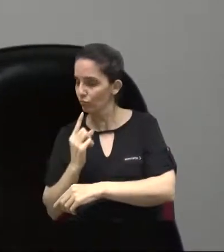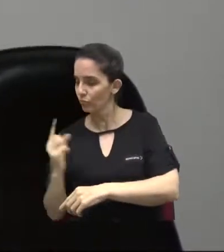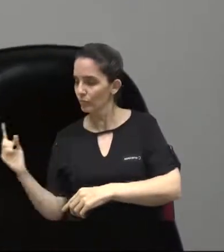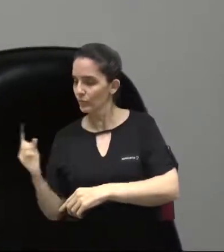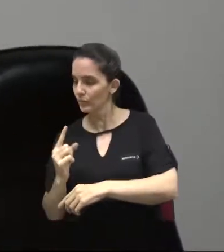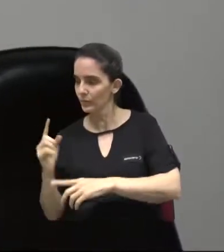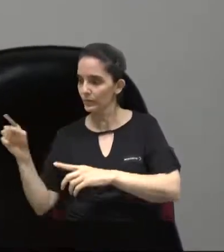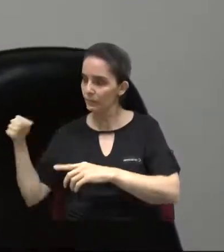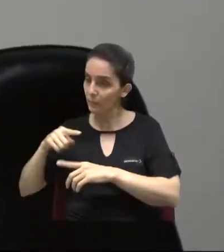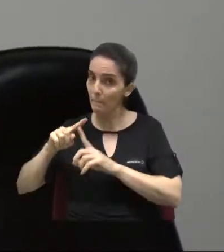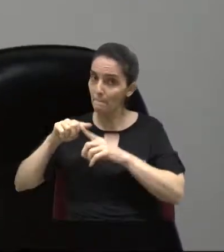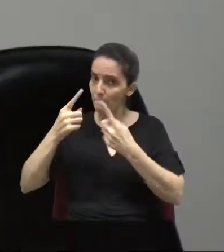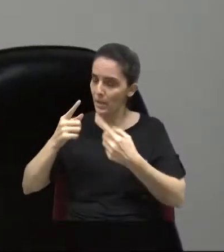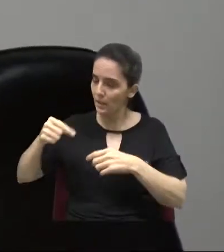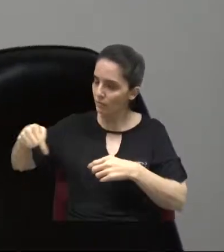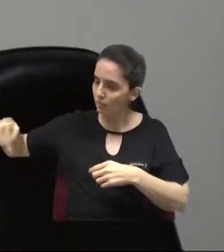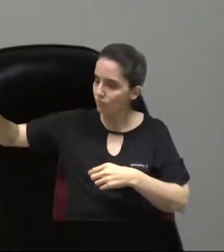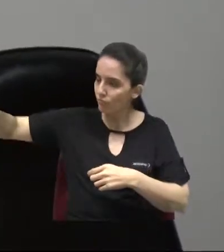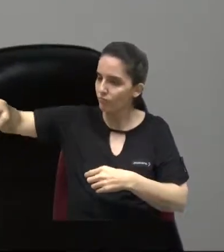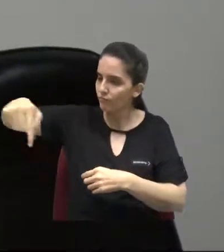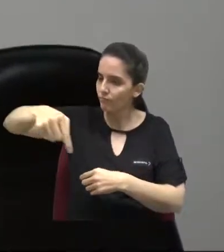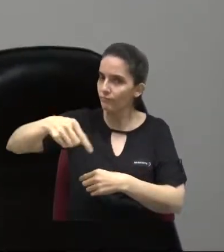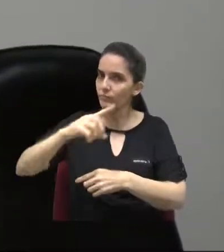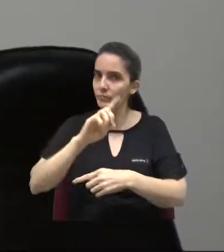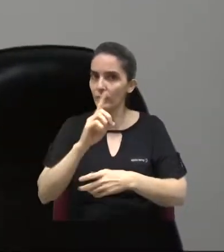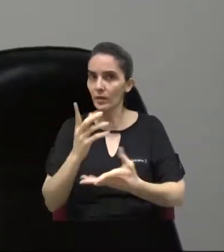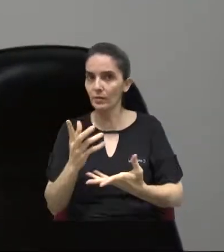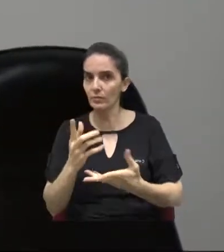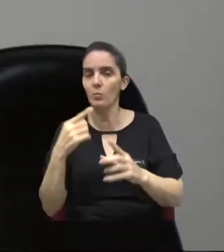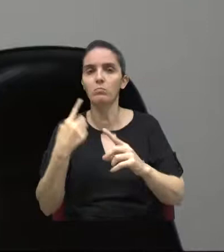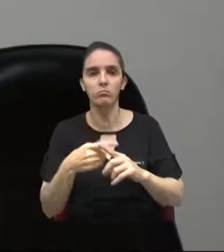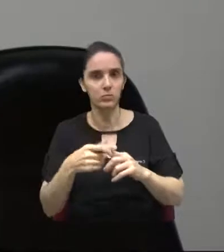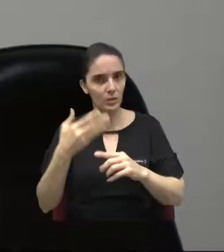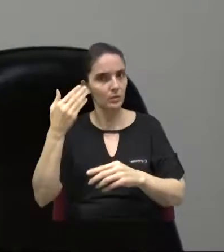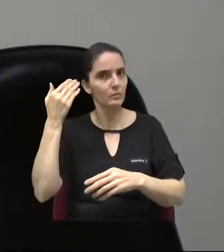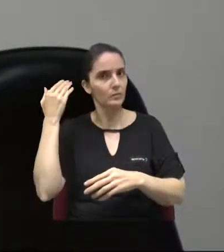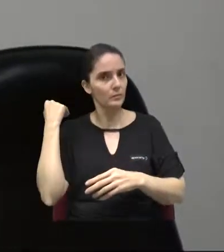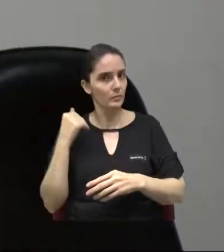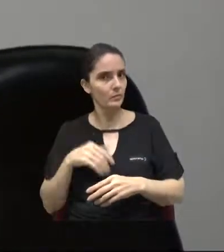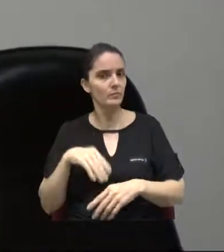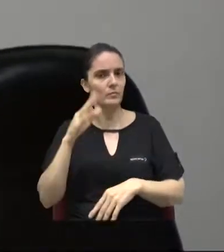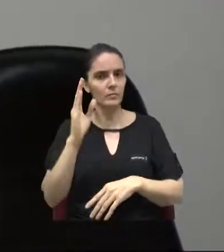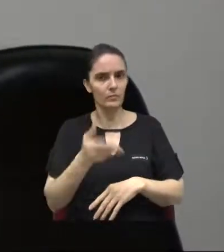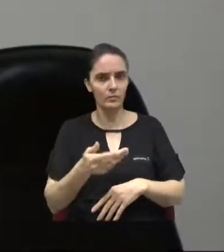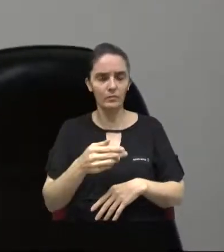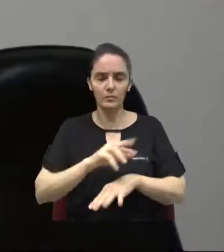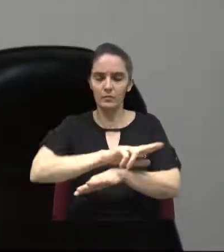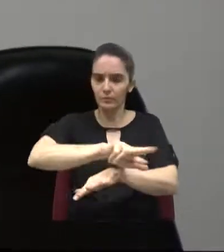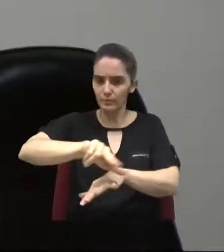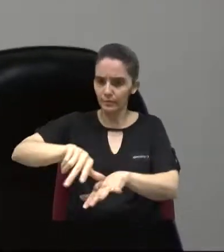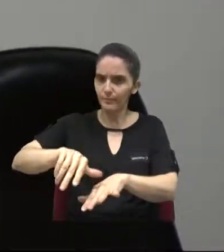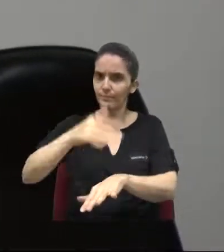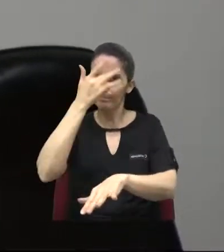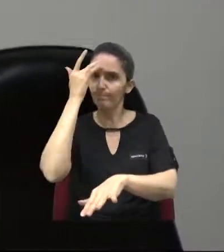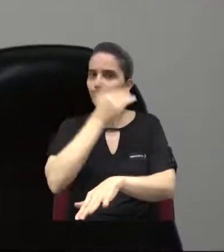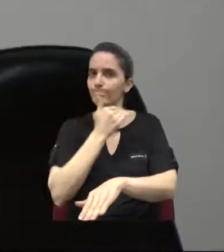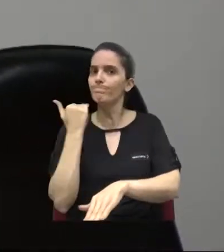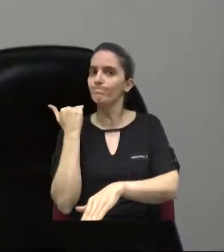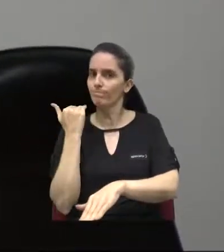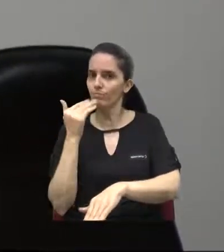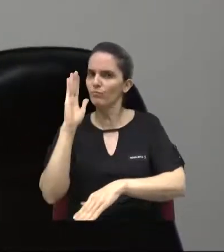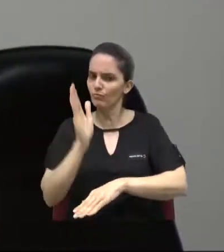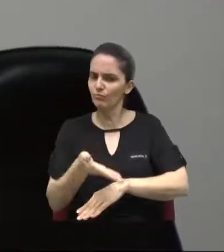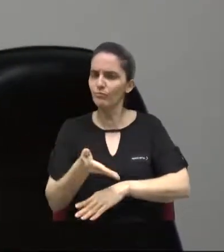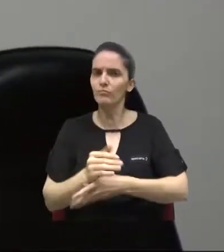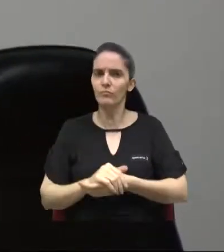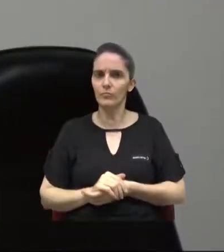delas, mas eu fiquei preocupada, porque nós já tivemos casos aqui de várias mortes na nossa cidade. É um problema